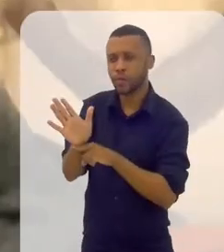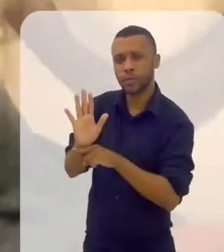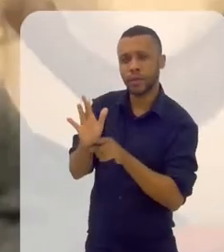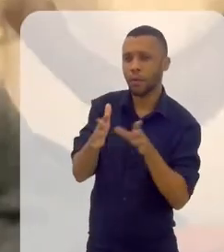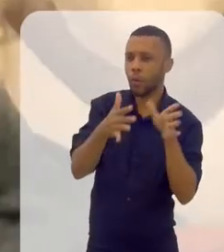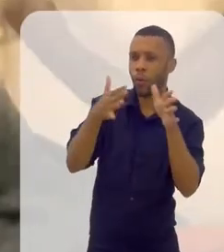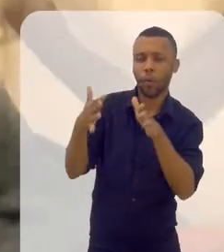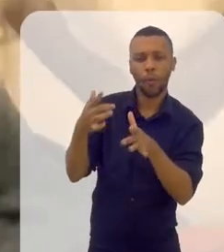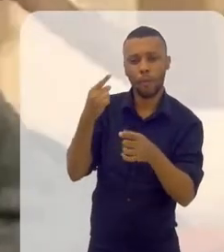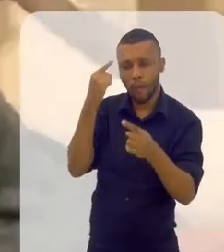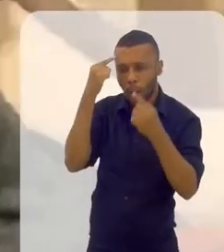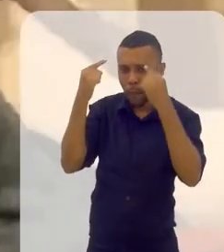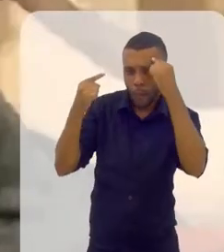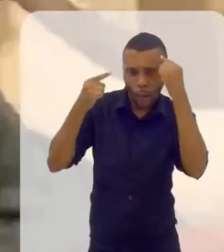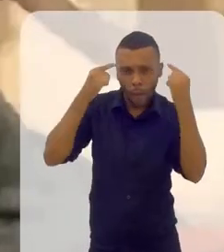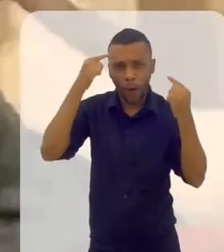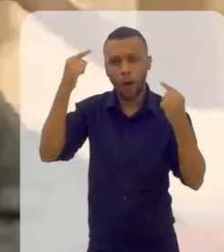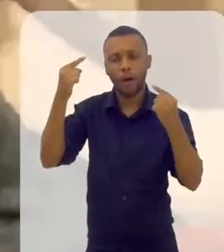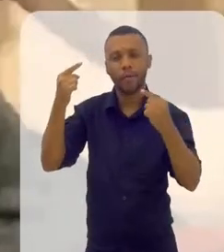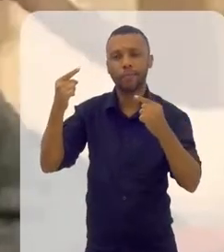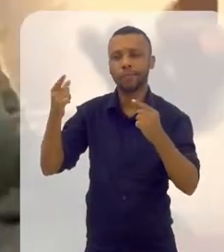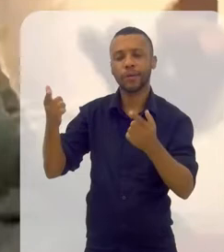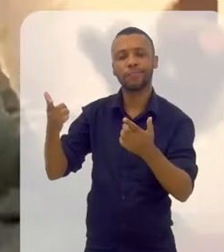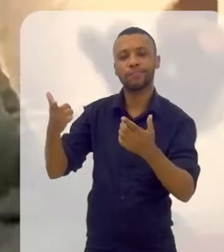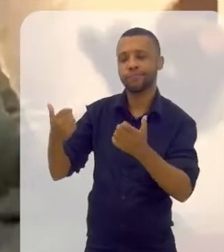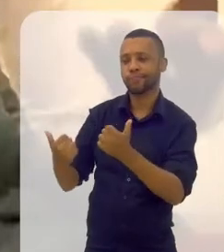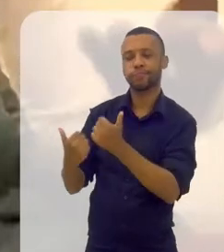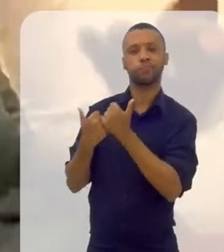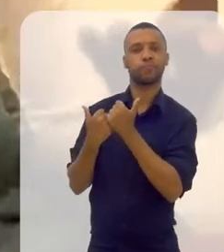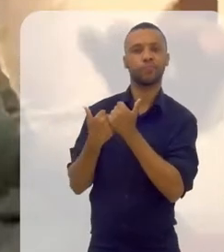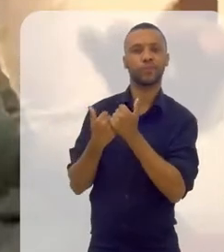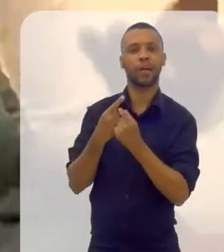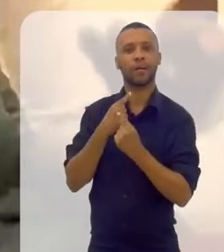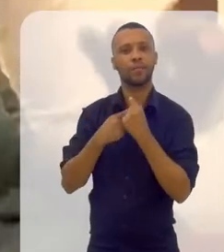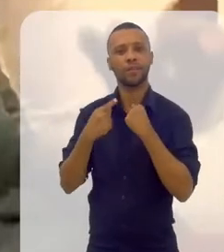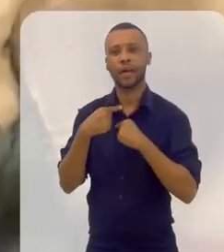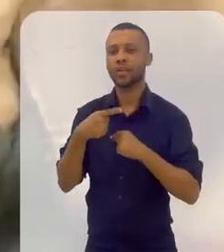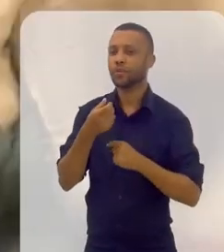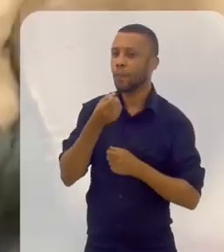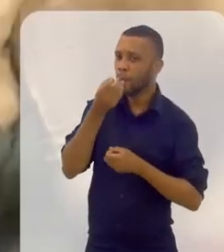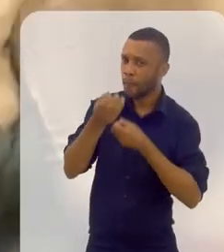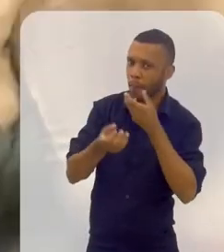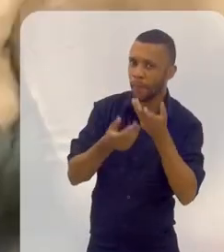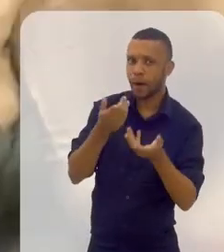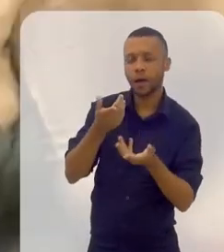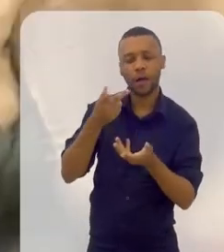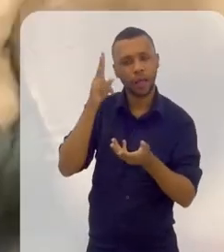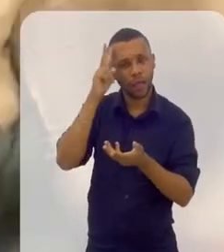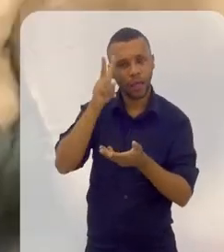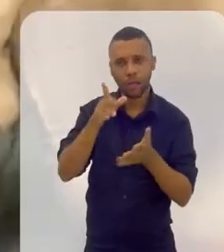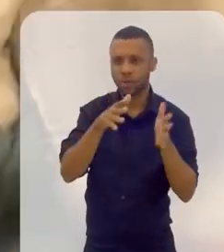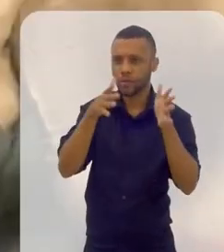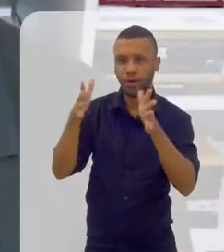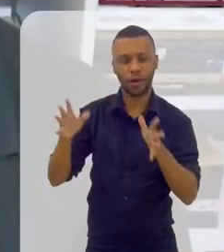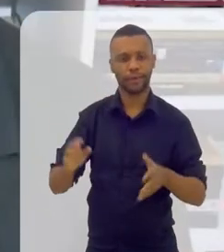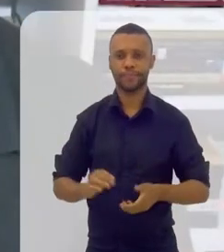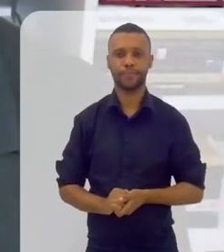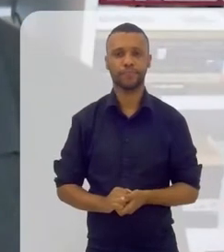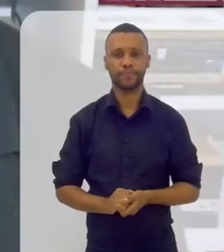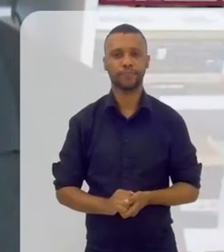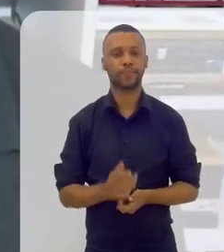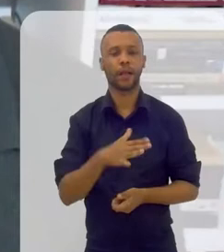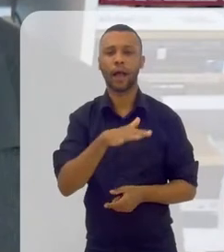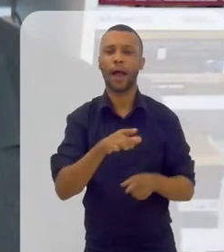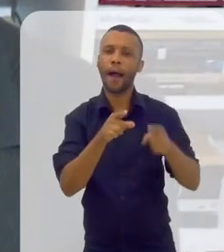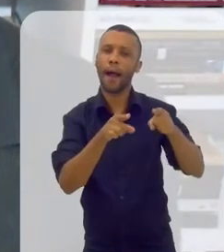eles me instigavam por aquilo que eu já tinha, que era vontade de contar histórias. Eu gostava de fazer isso. Agora,